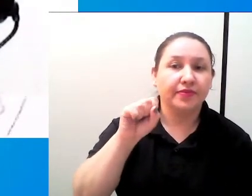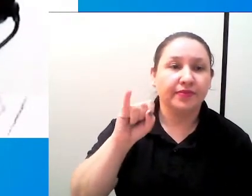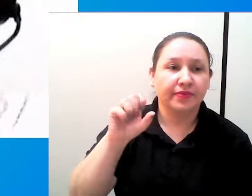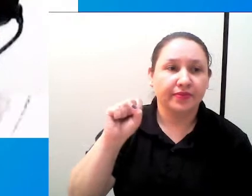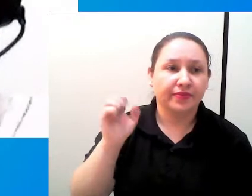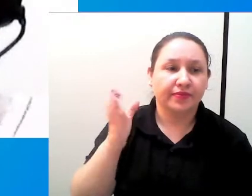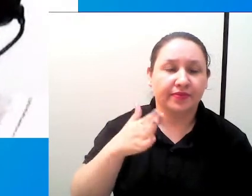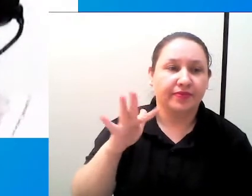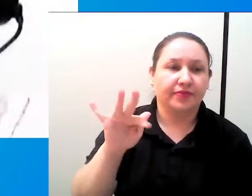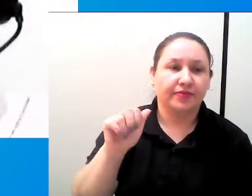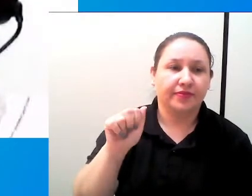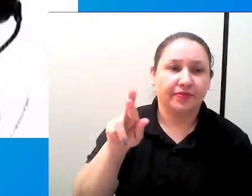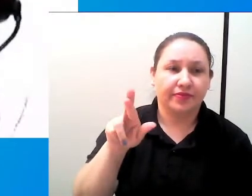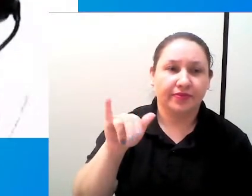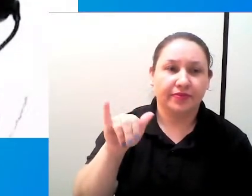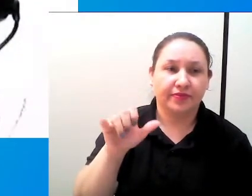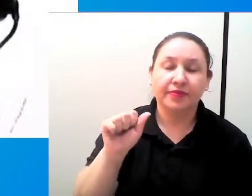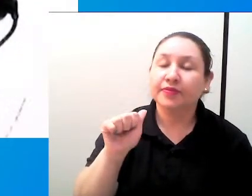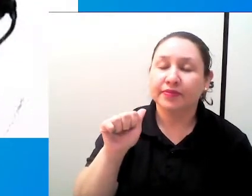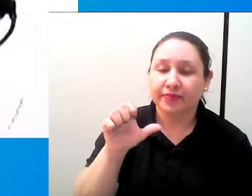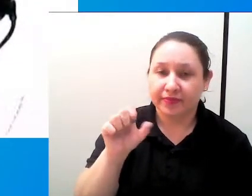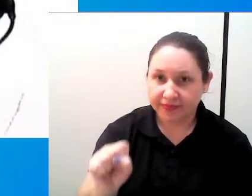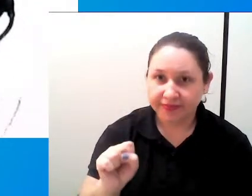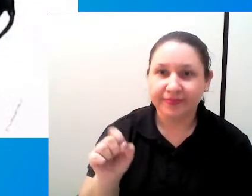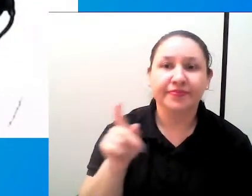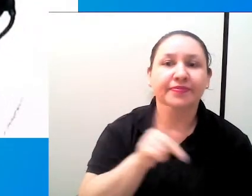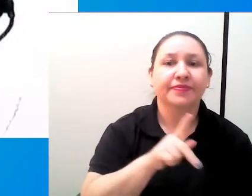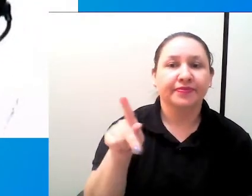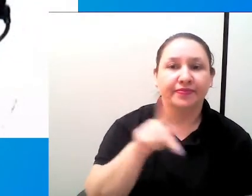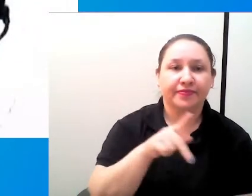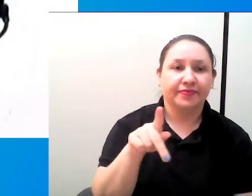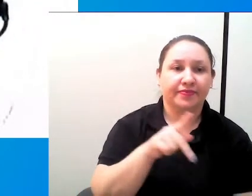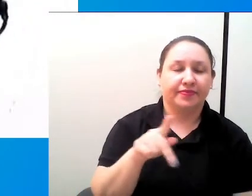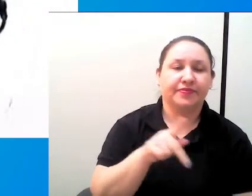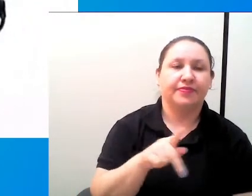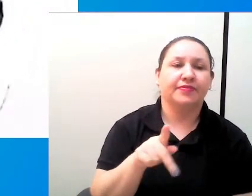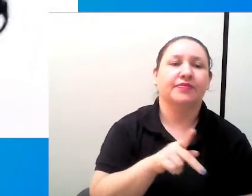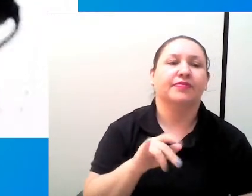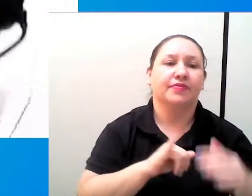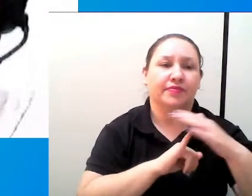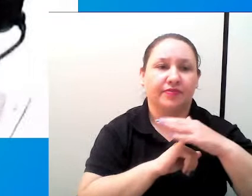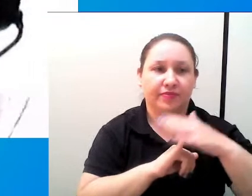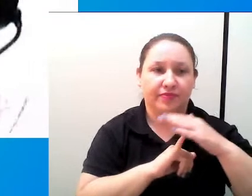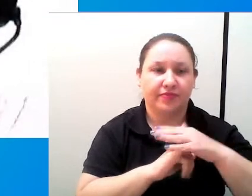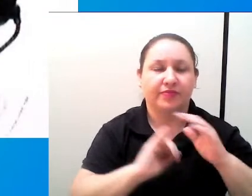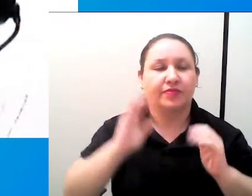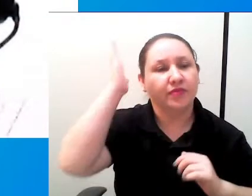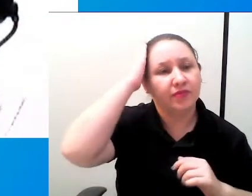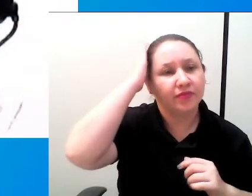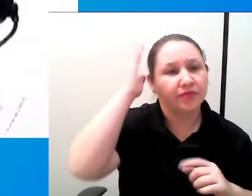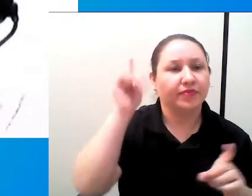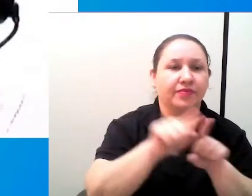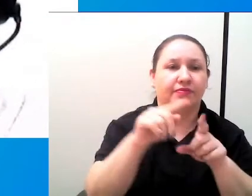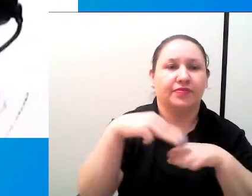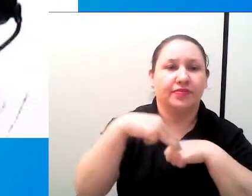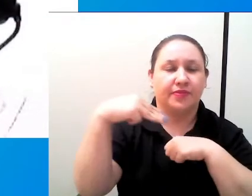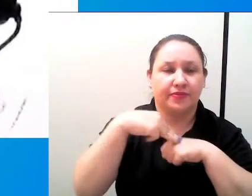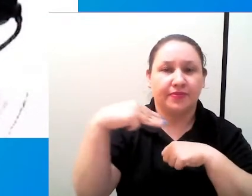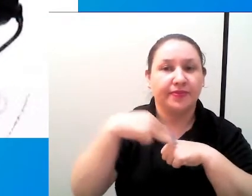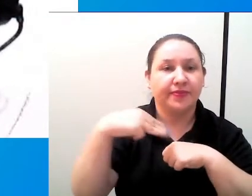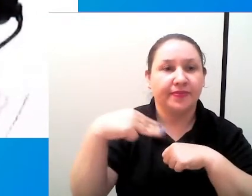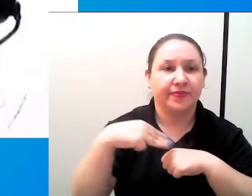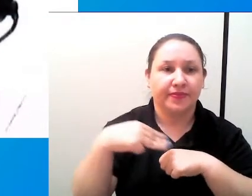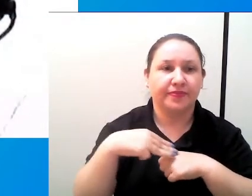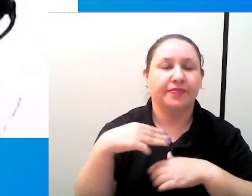do Campo do Instituto Federal do Pará, Campos Breves, pedagogo, mestre e doutorando em Desenvolvimento Rural